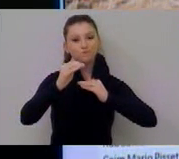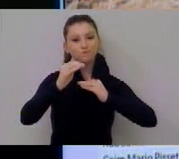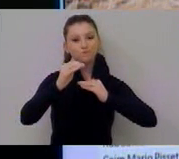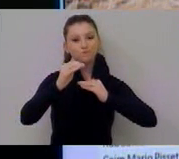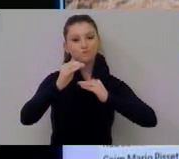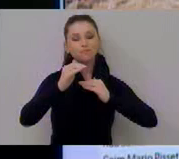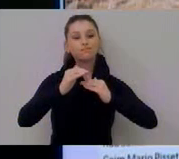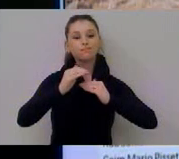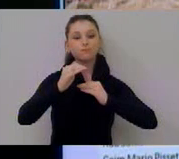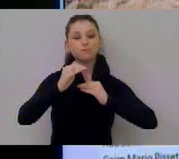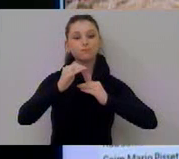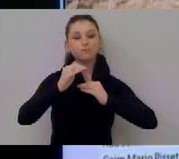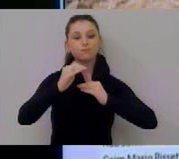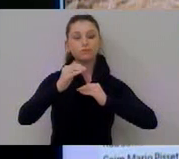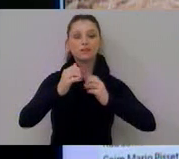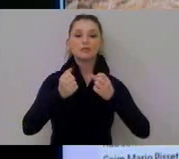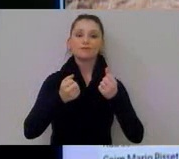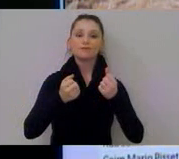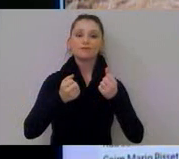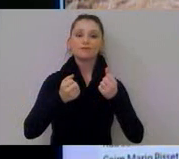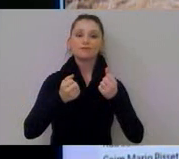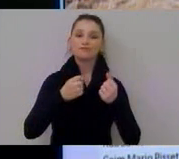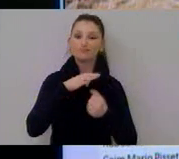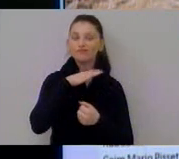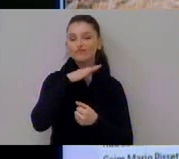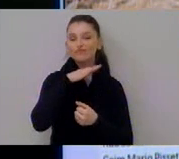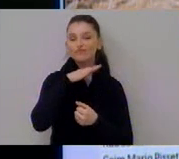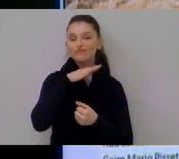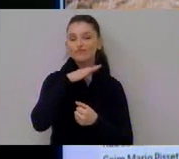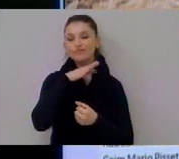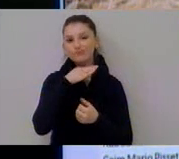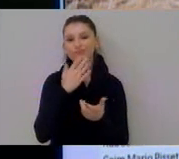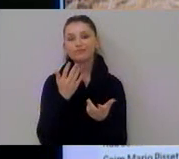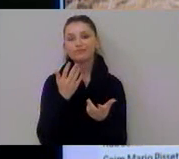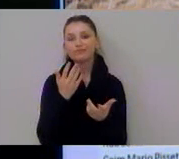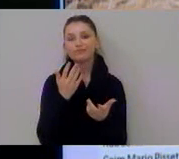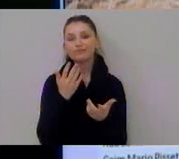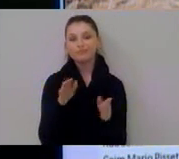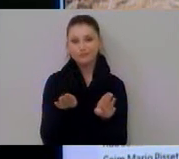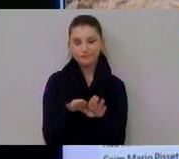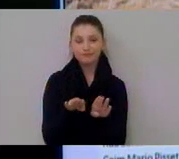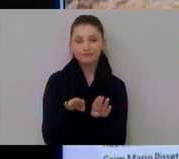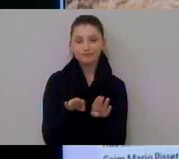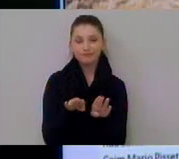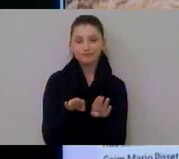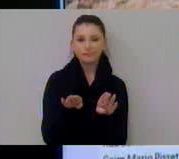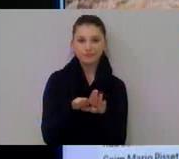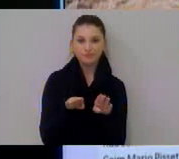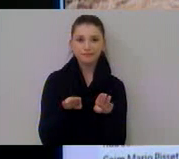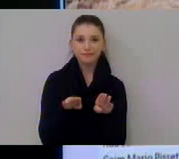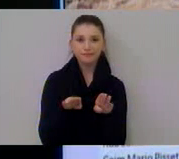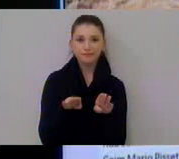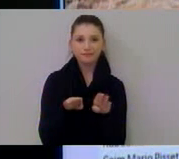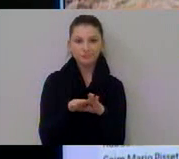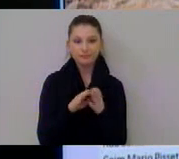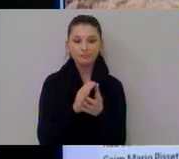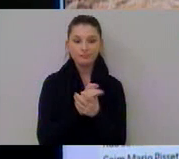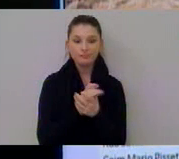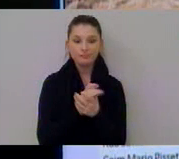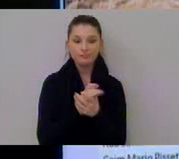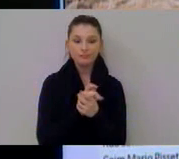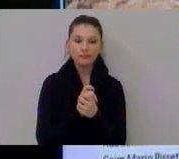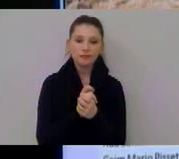Uma situação bem complicada. A gente pede o apoio dos vereadores